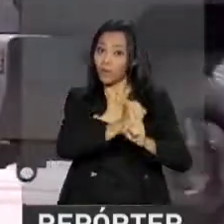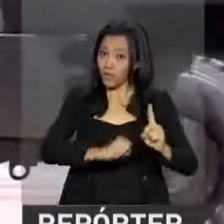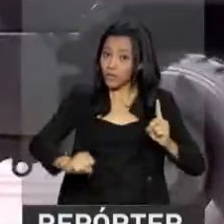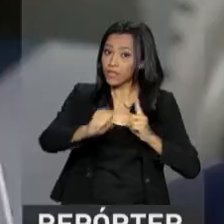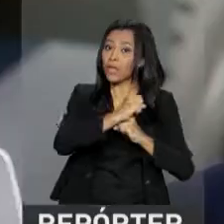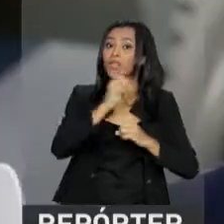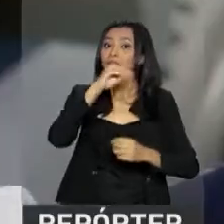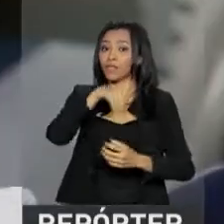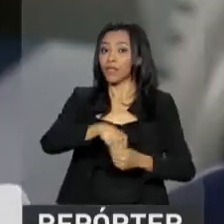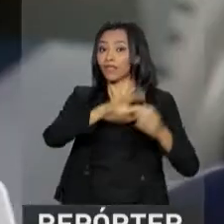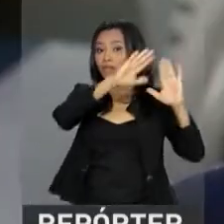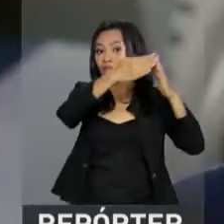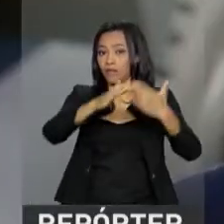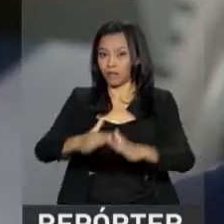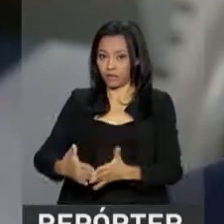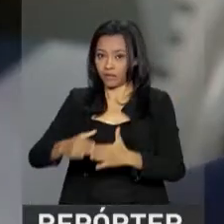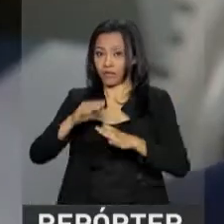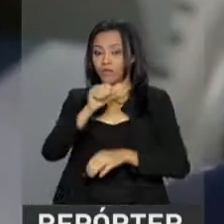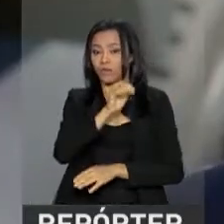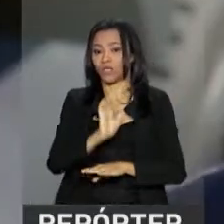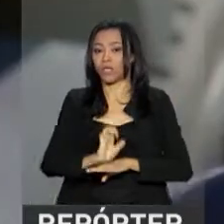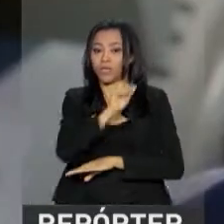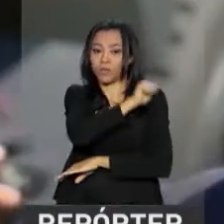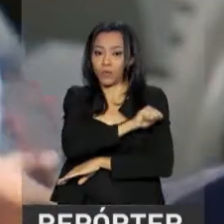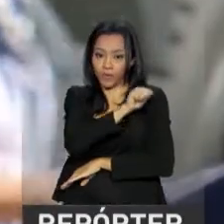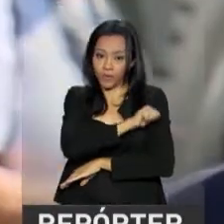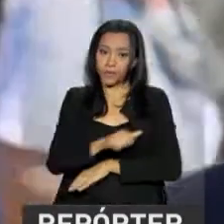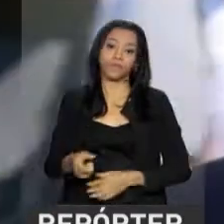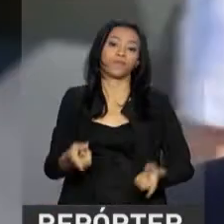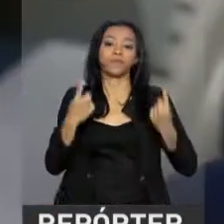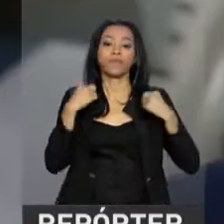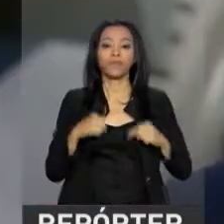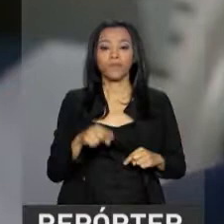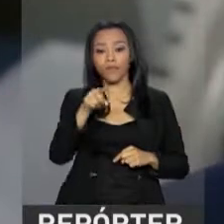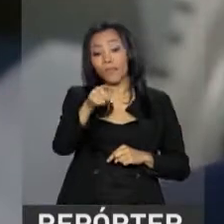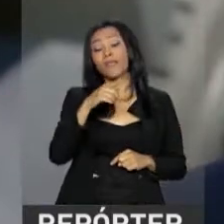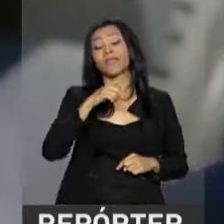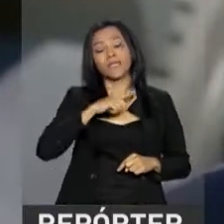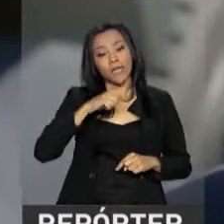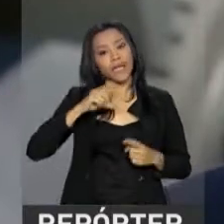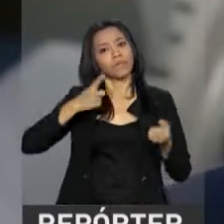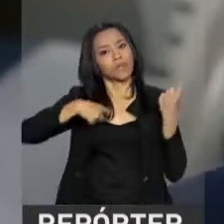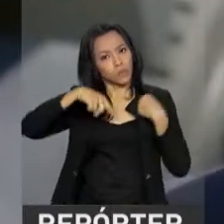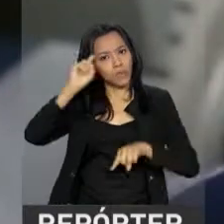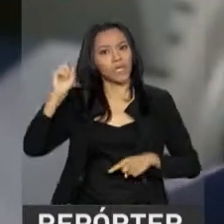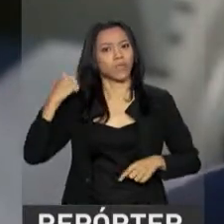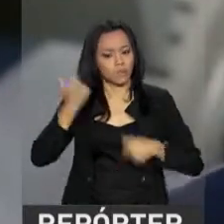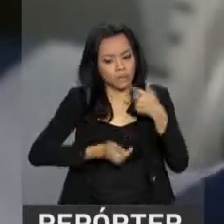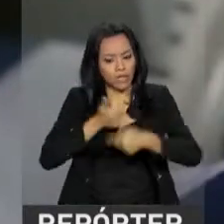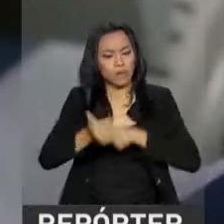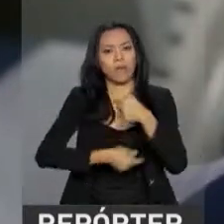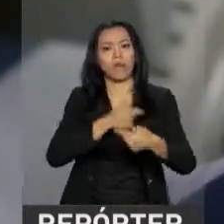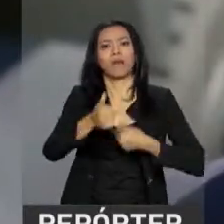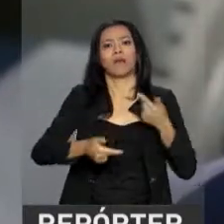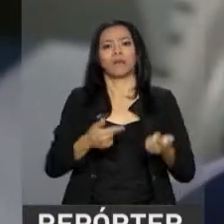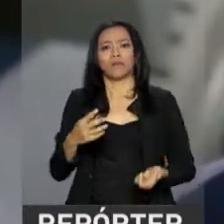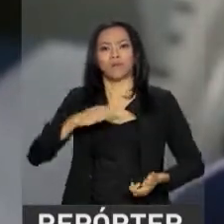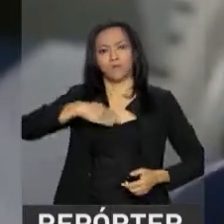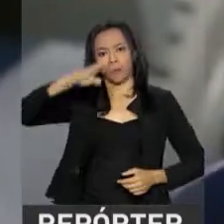comunidades do Rio. De uma maneira geral, as operações têm obtido seu sucesso na medida em que tem atingido